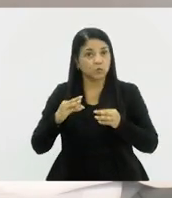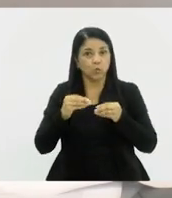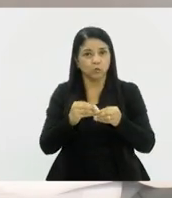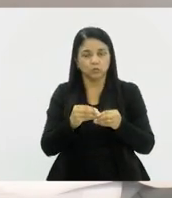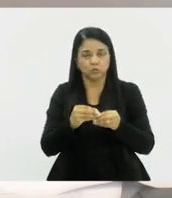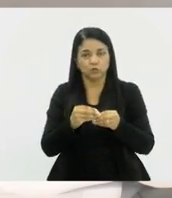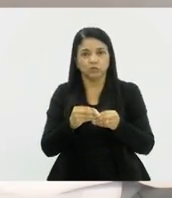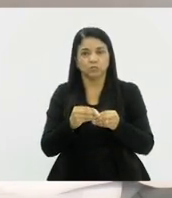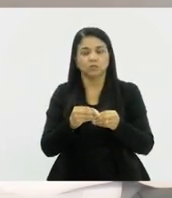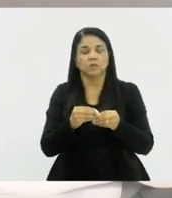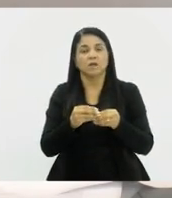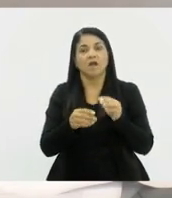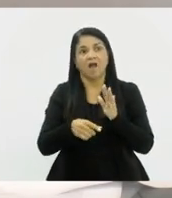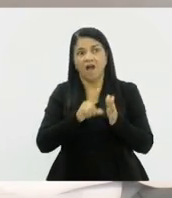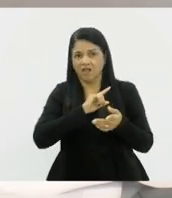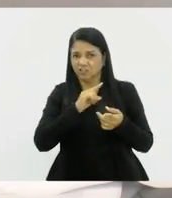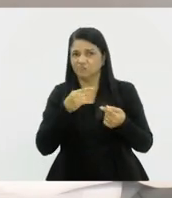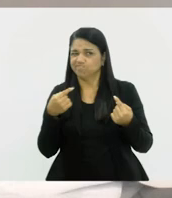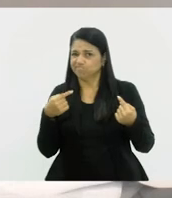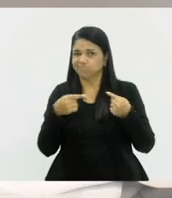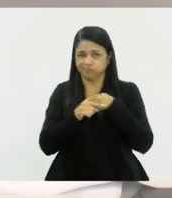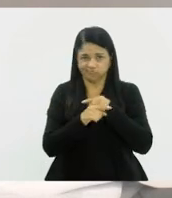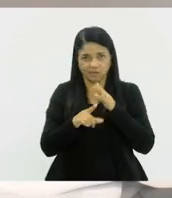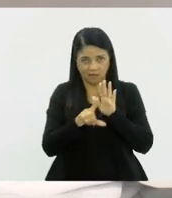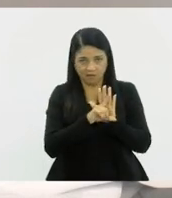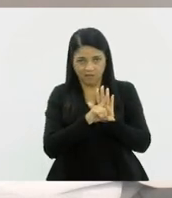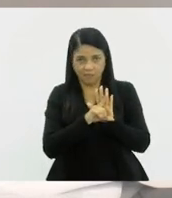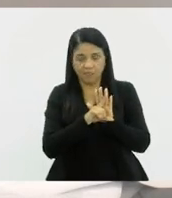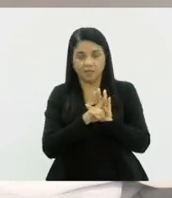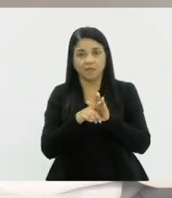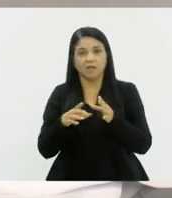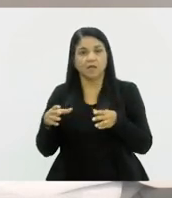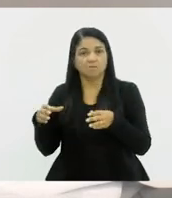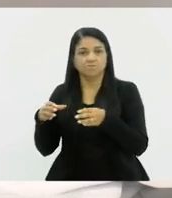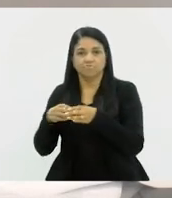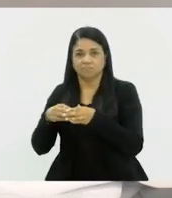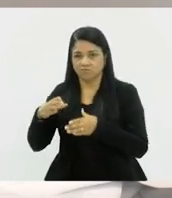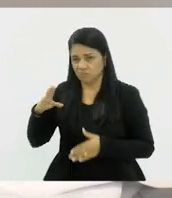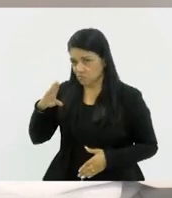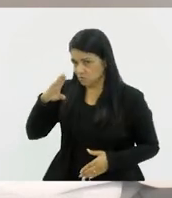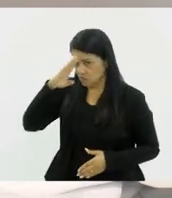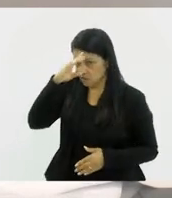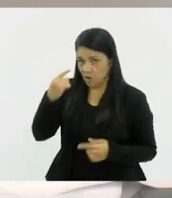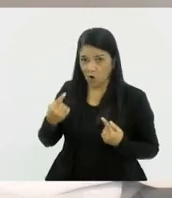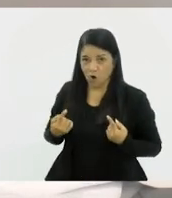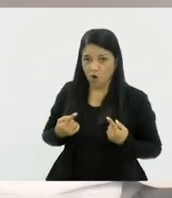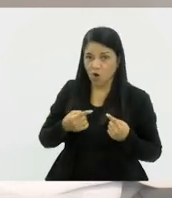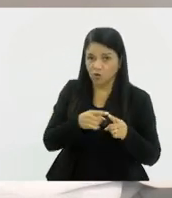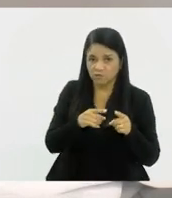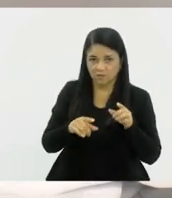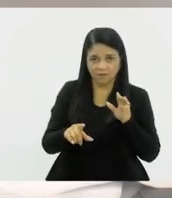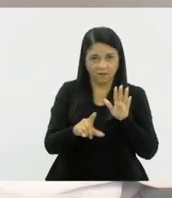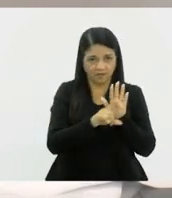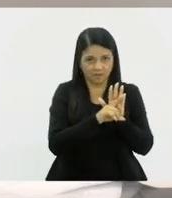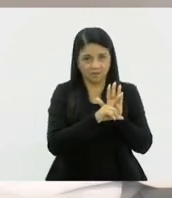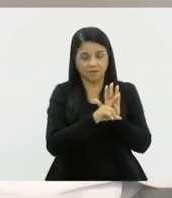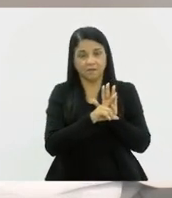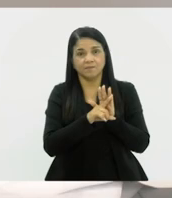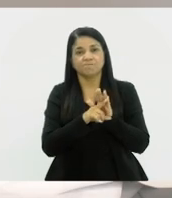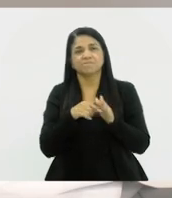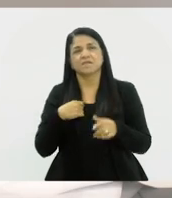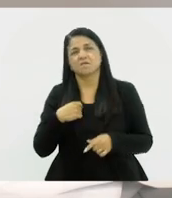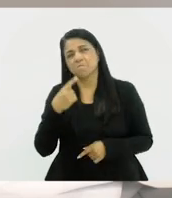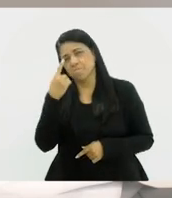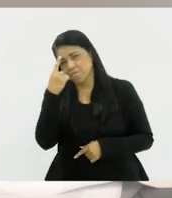rejeição contra ela né a bancada bolsonarista que era completamente contra essa lei porque achava que a lei dava